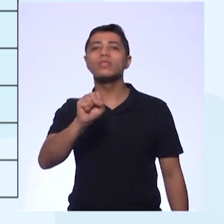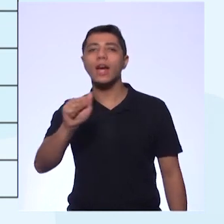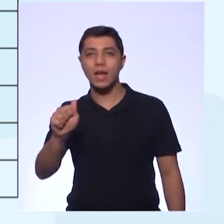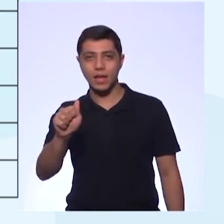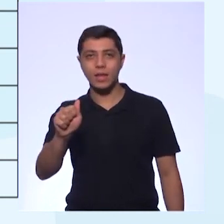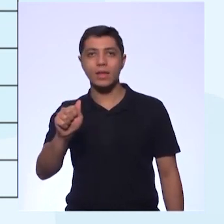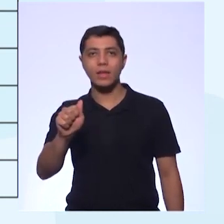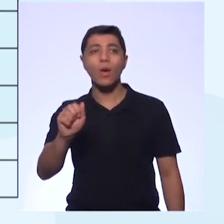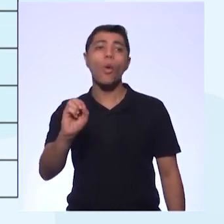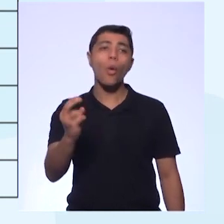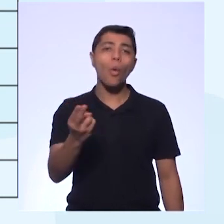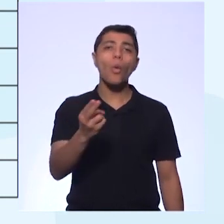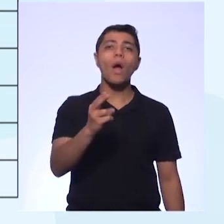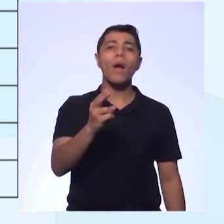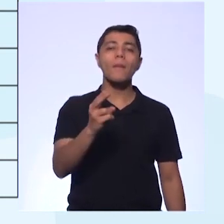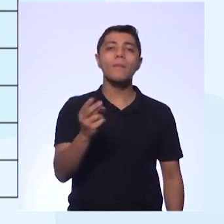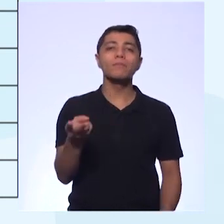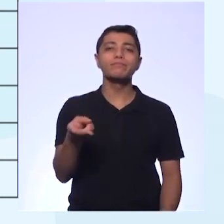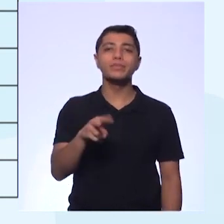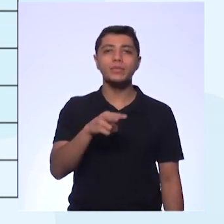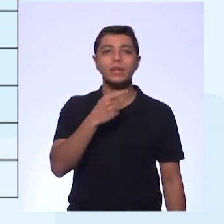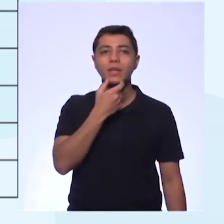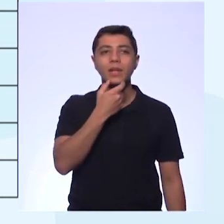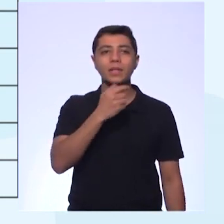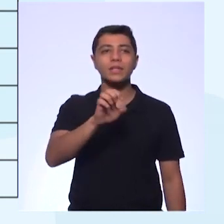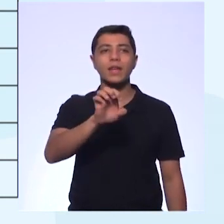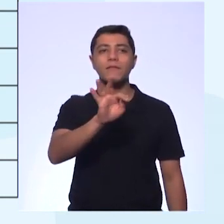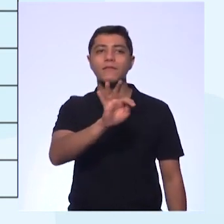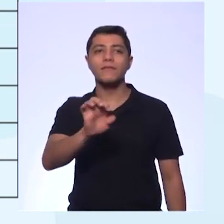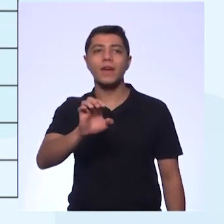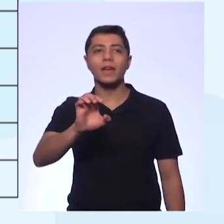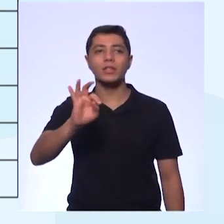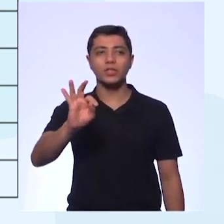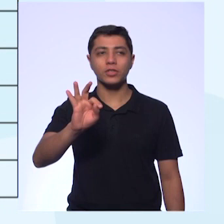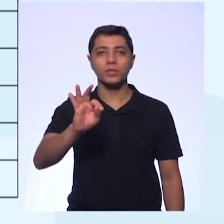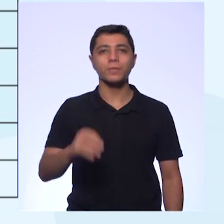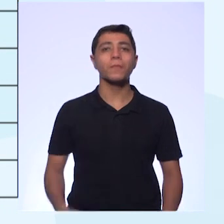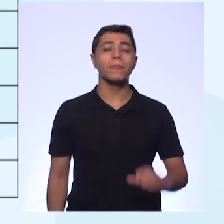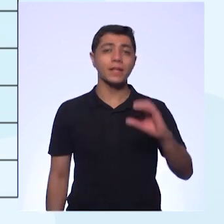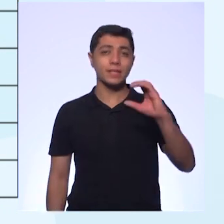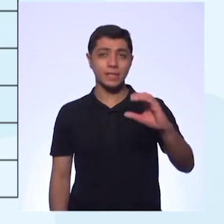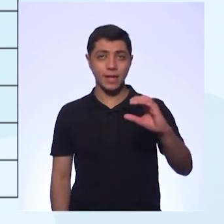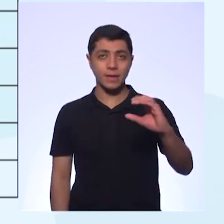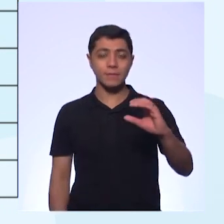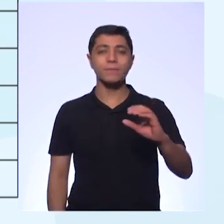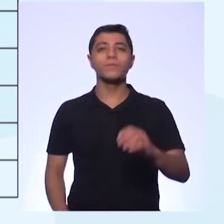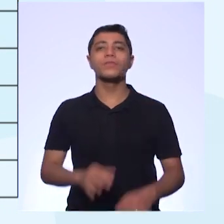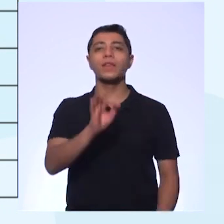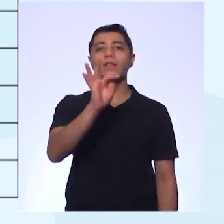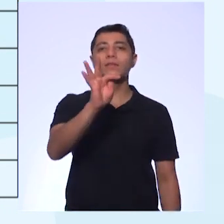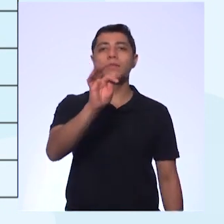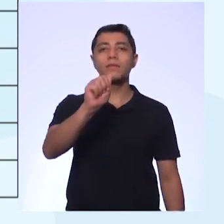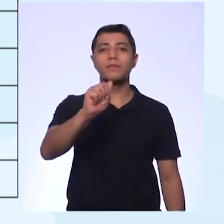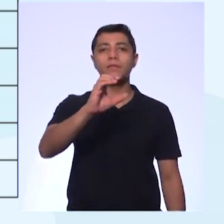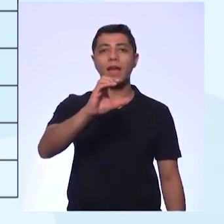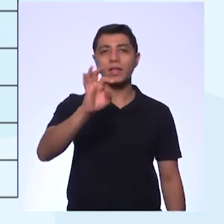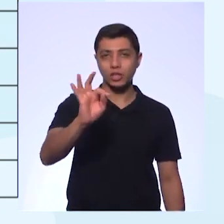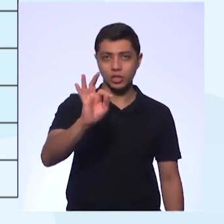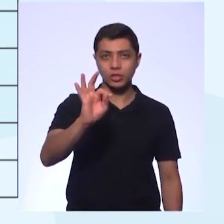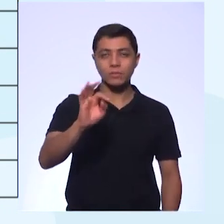é Fact. fact. Se você tem um fato, qual é o contrário de fato? Qual o contrário?